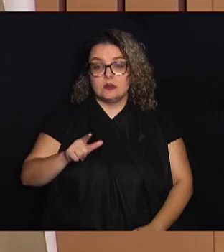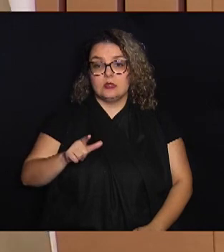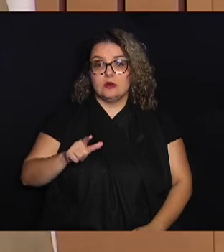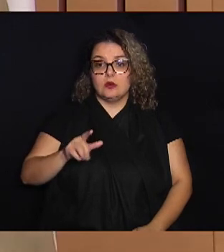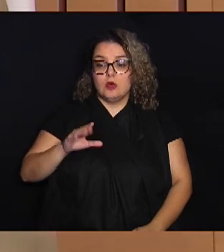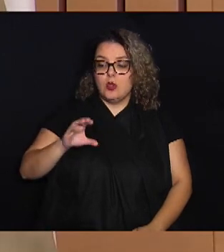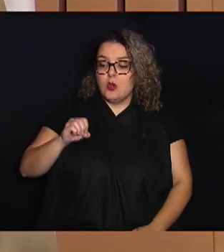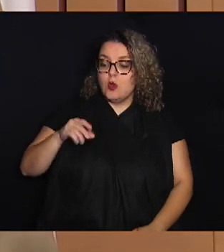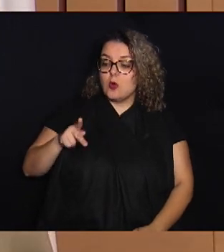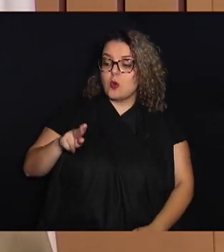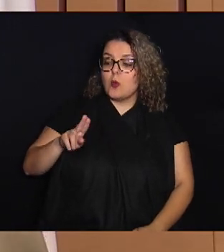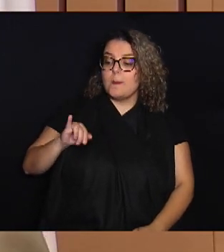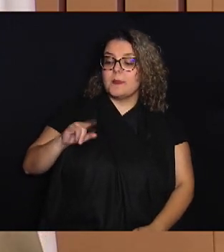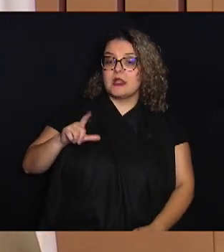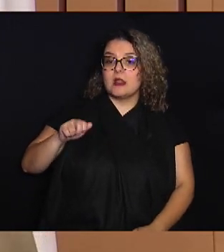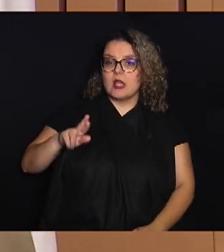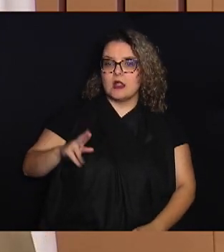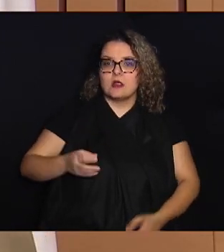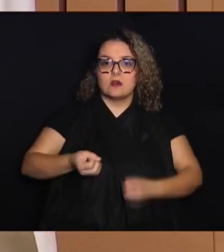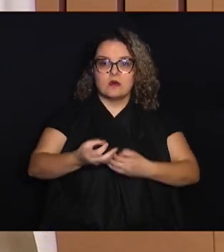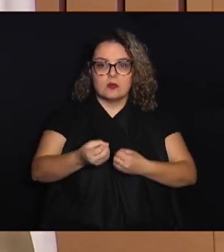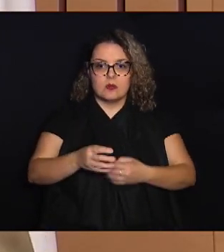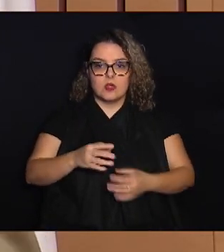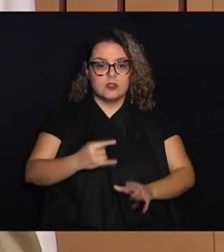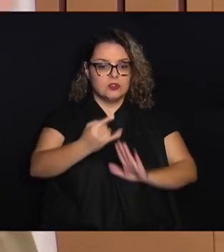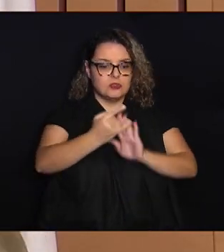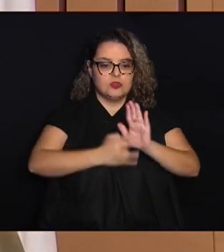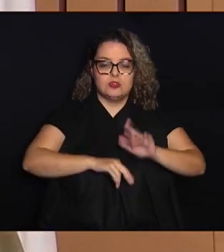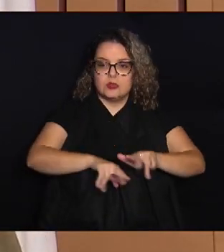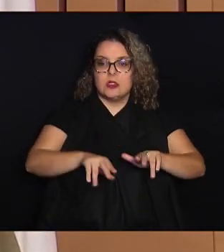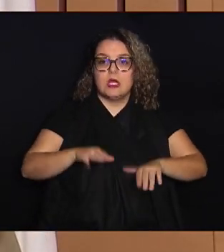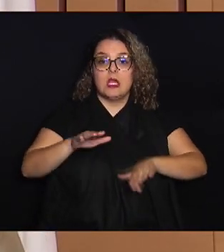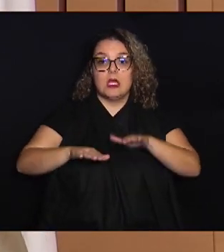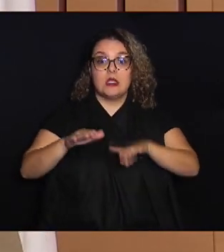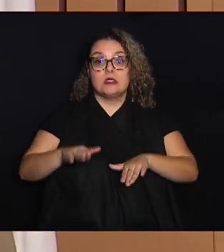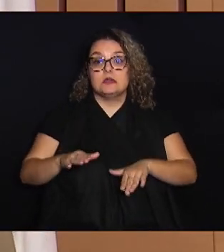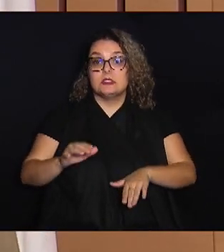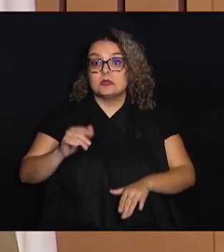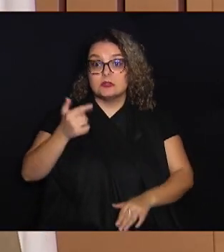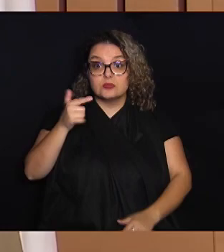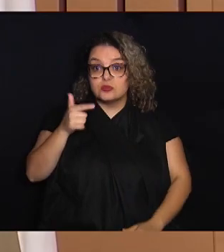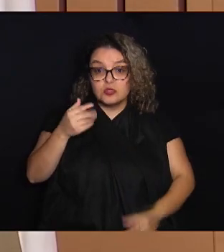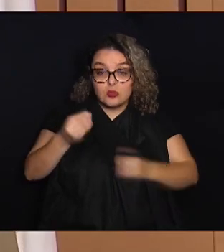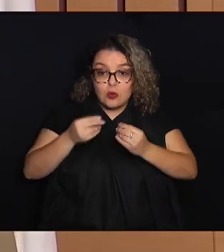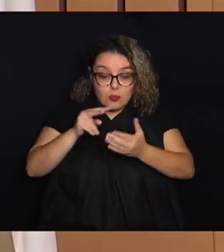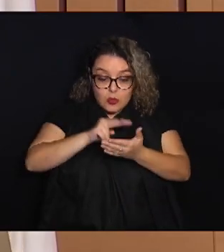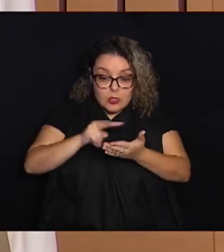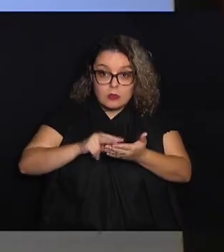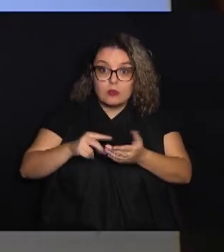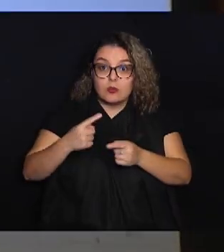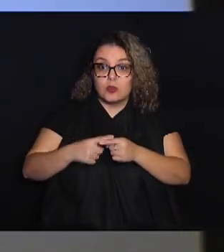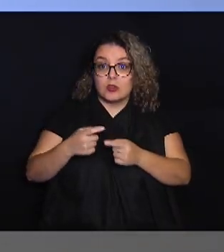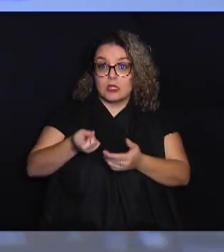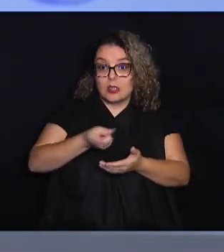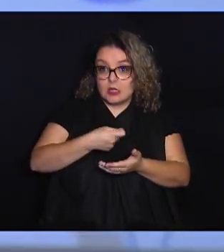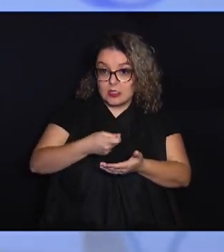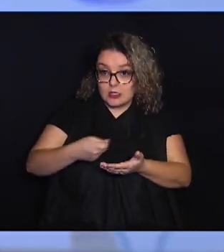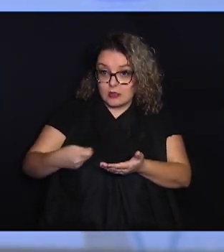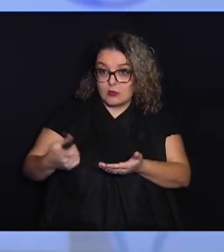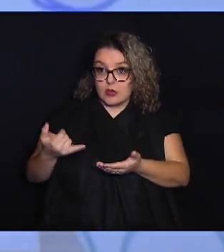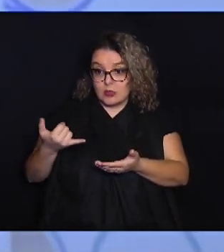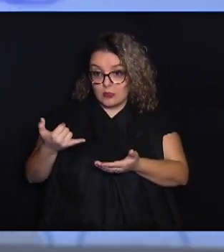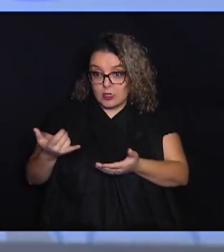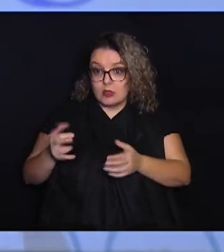compilar e buscar informações, documentos às vezes até ilegíveis, porque eram manuscritos, né, com uma